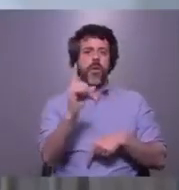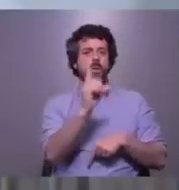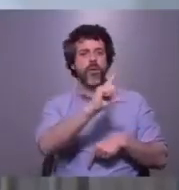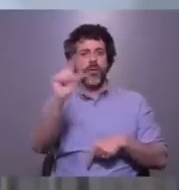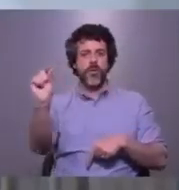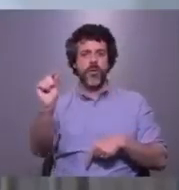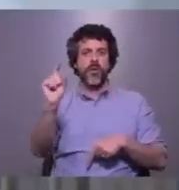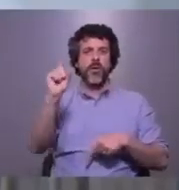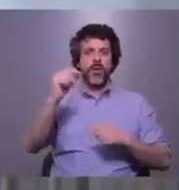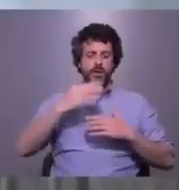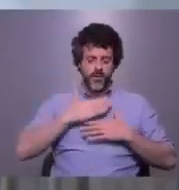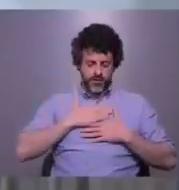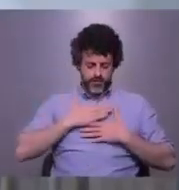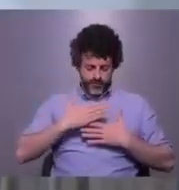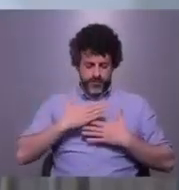e de missão.